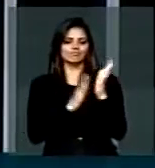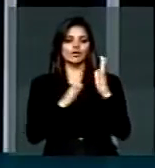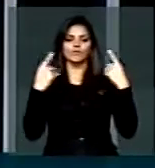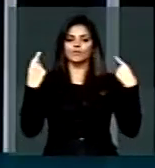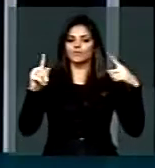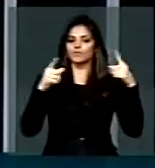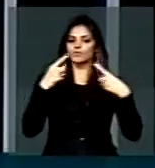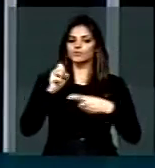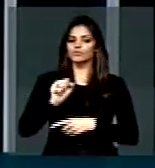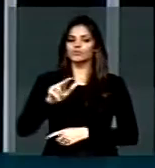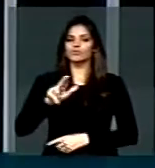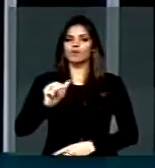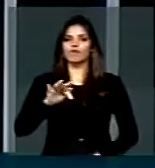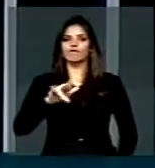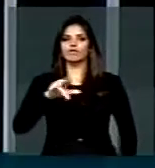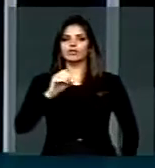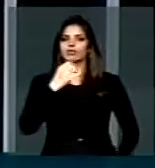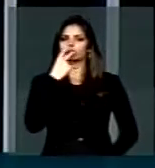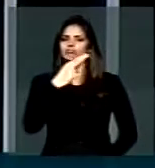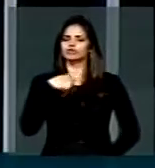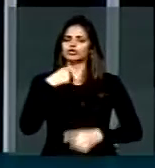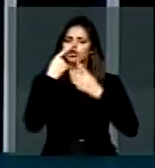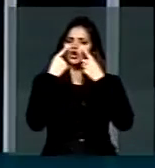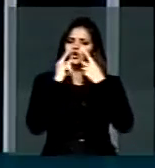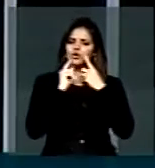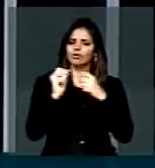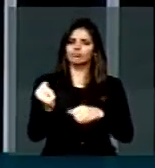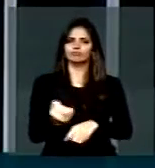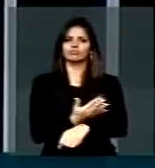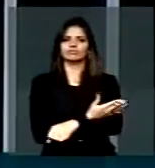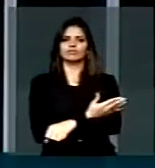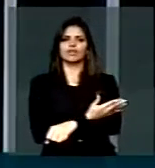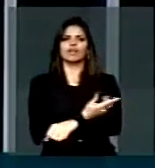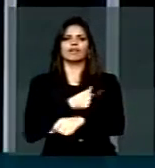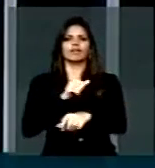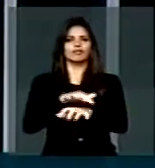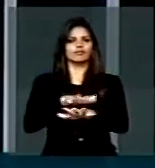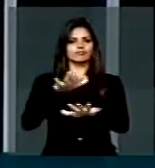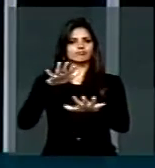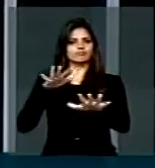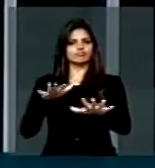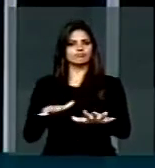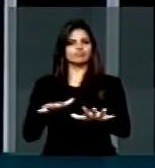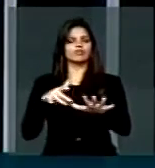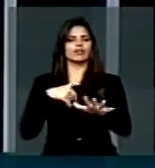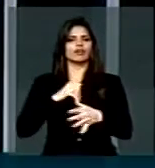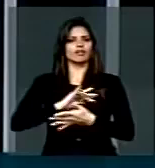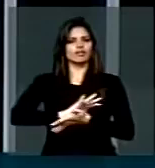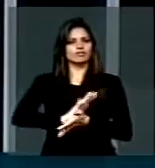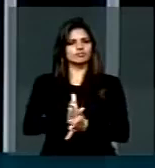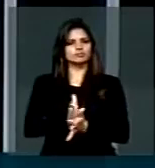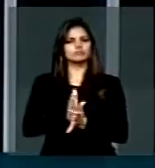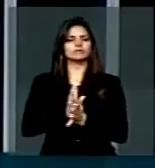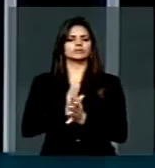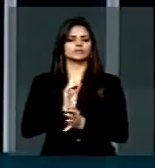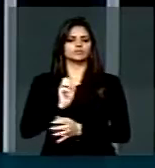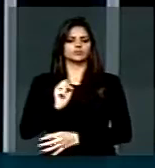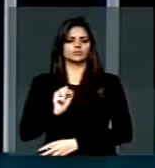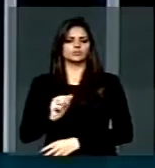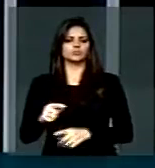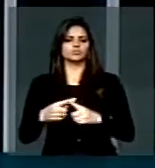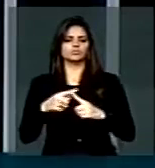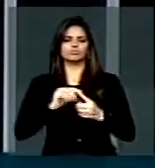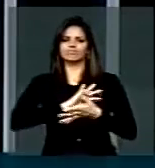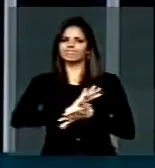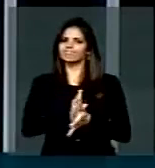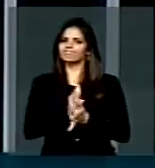oficial sul-africano em inglês, chorou de emoção. O apartheid levou a África do Sul a humilhações e injustiças, deixando um